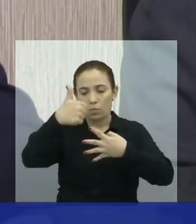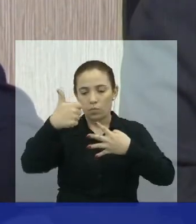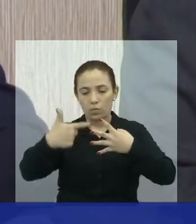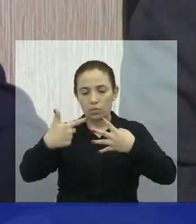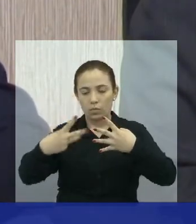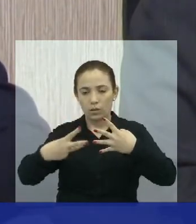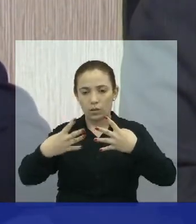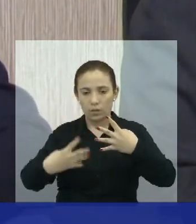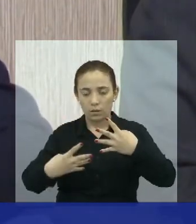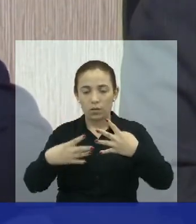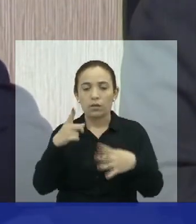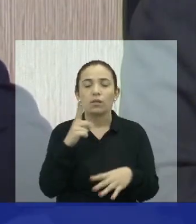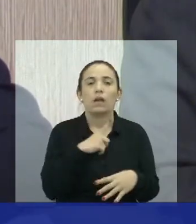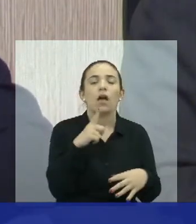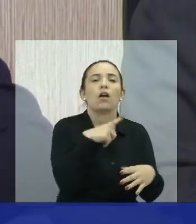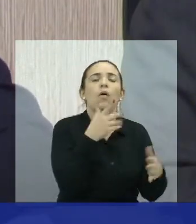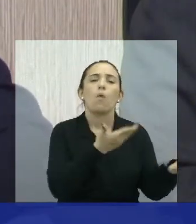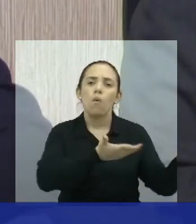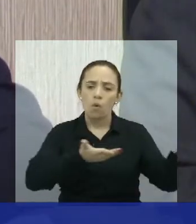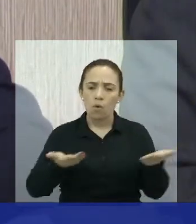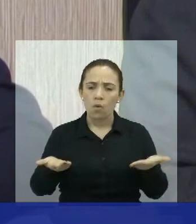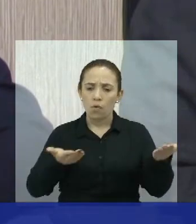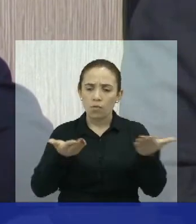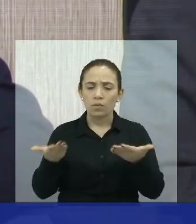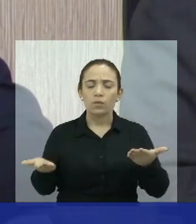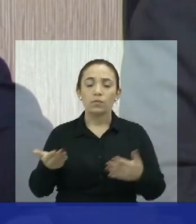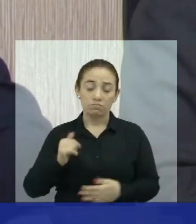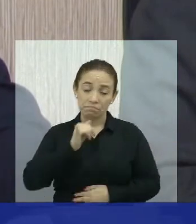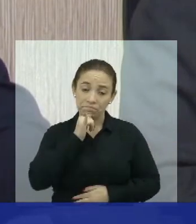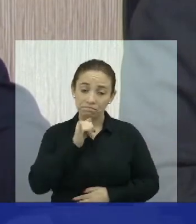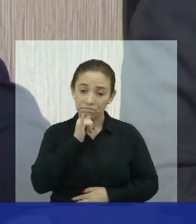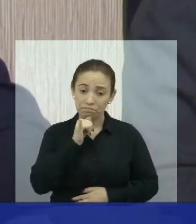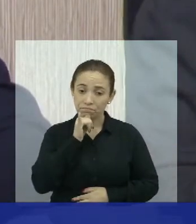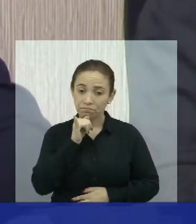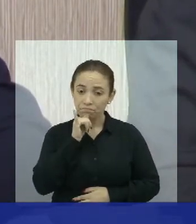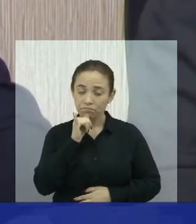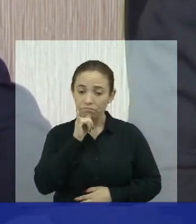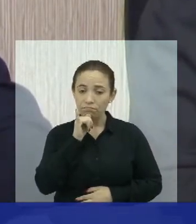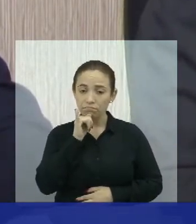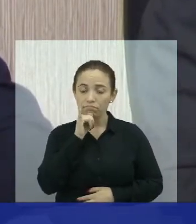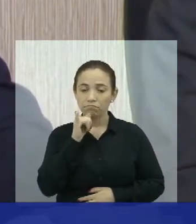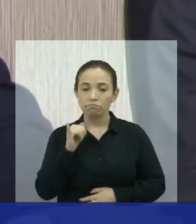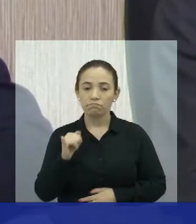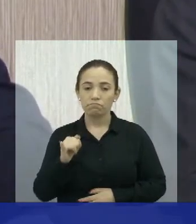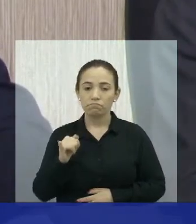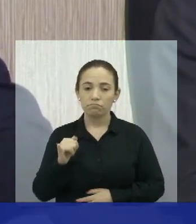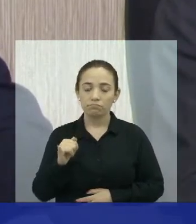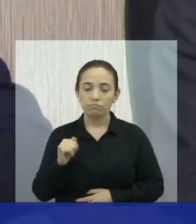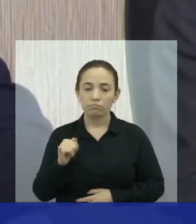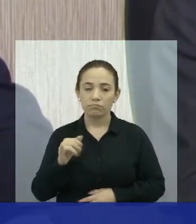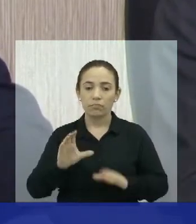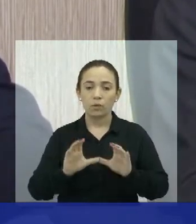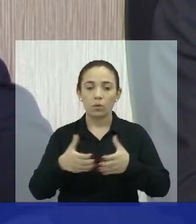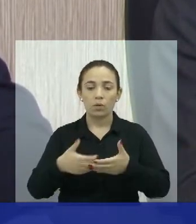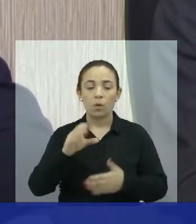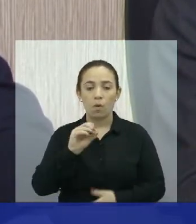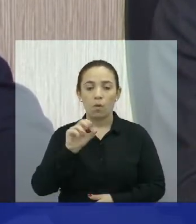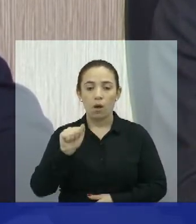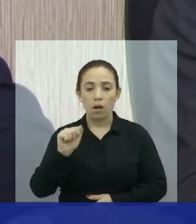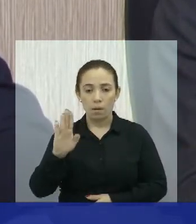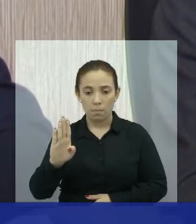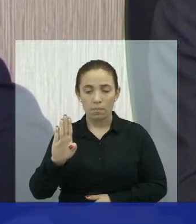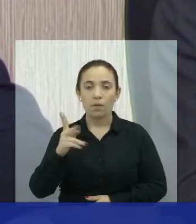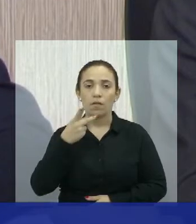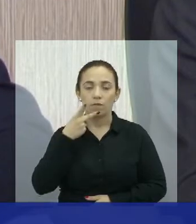Bom, foram convidadas, esteve aqui, por exemplo, a comissão da OAB que trata